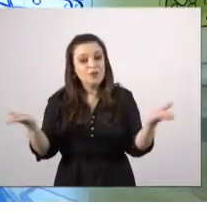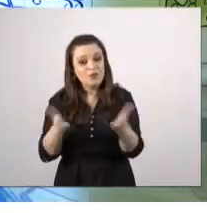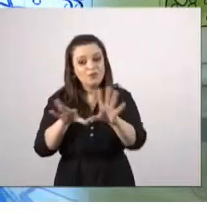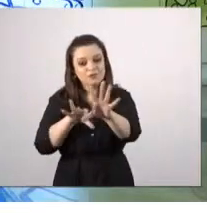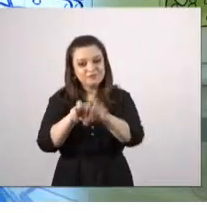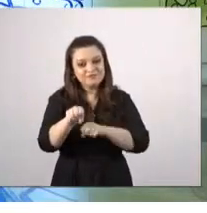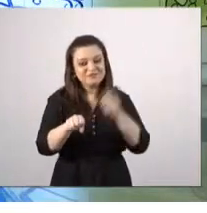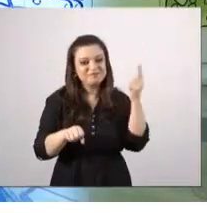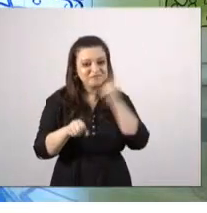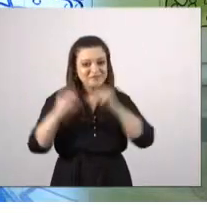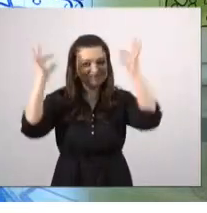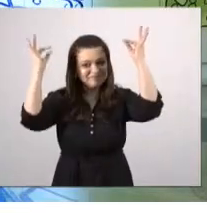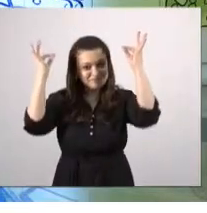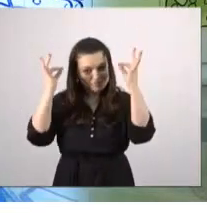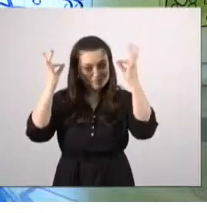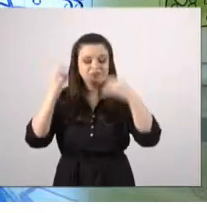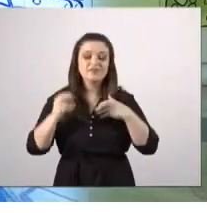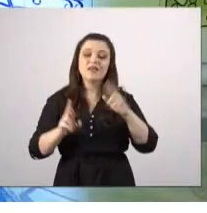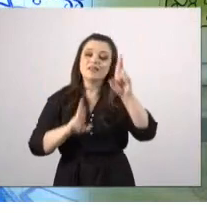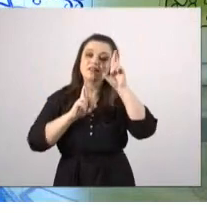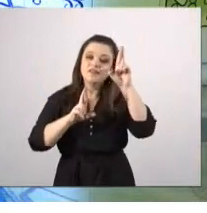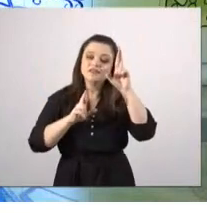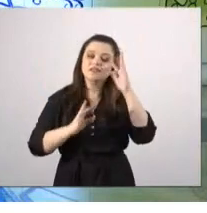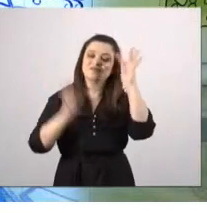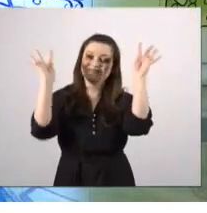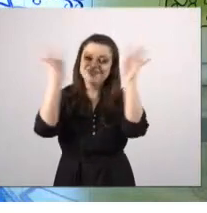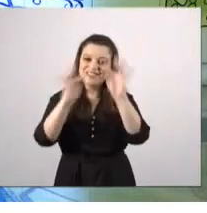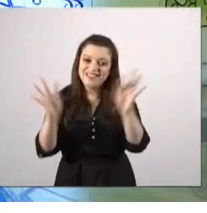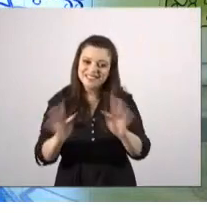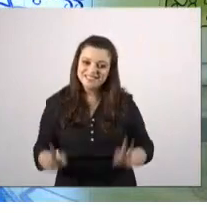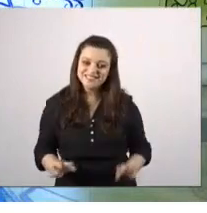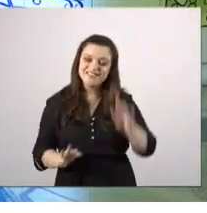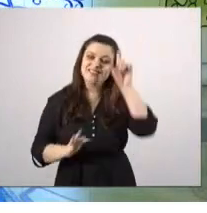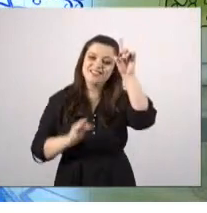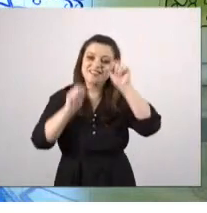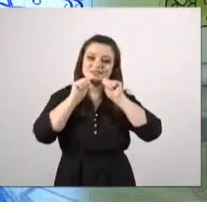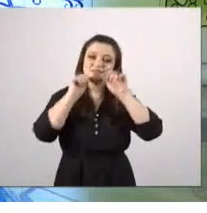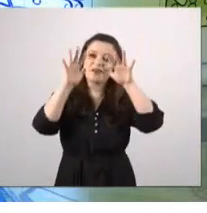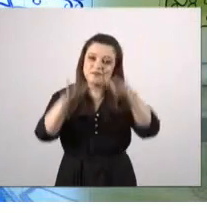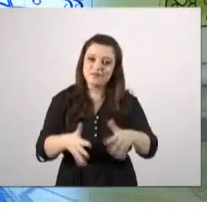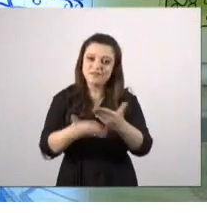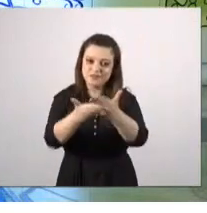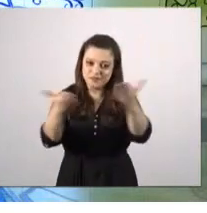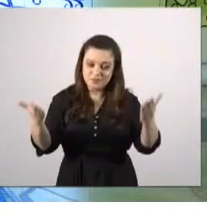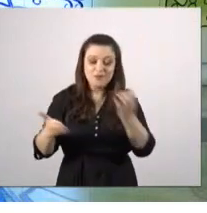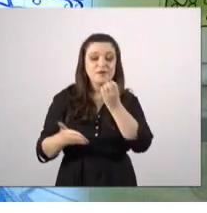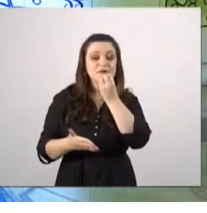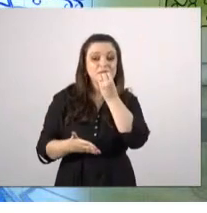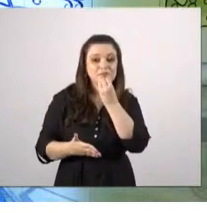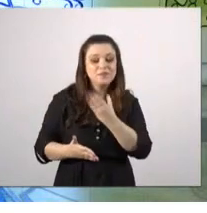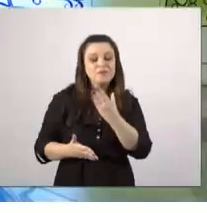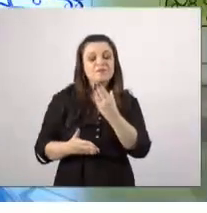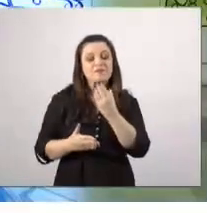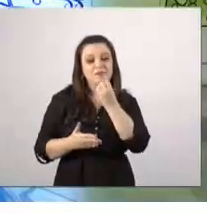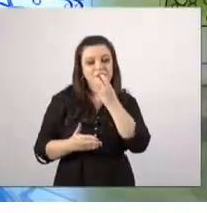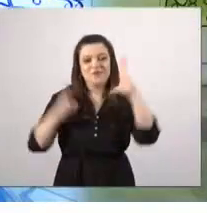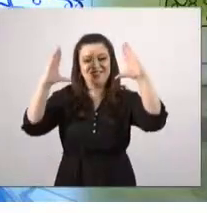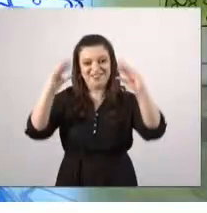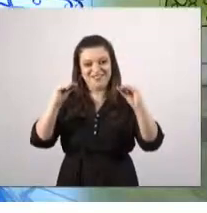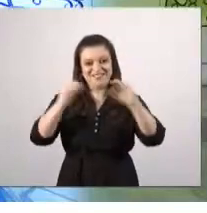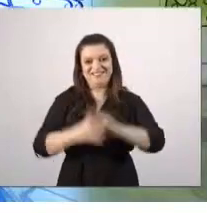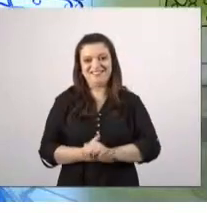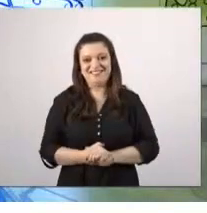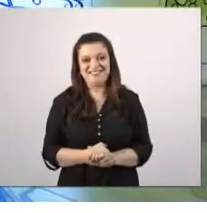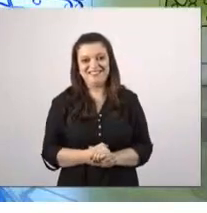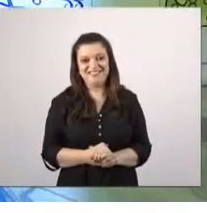essa conquista. Desejamos muitas felicidades e que Deus os abençoe. Tenham todos uma excelente noite.